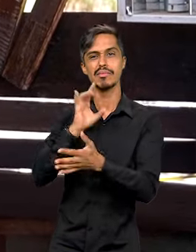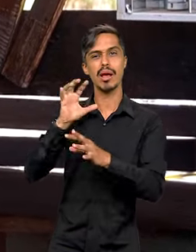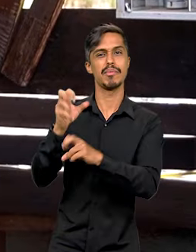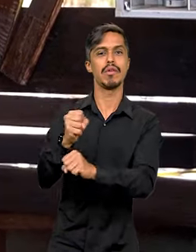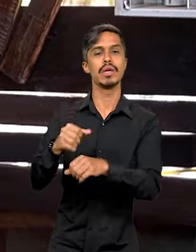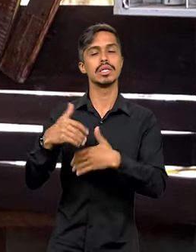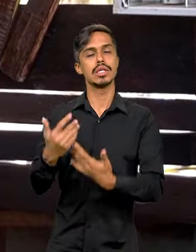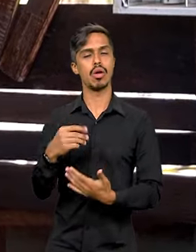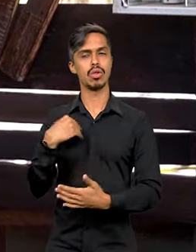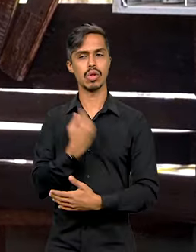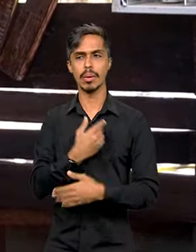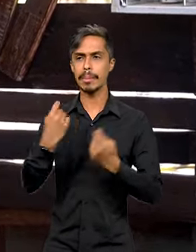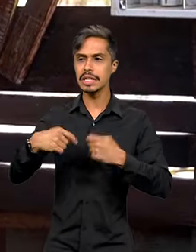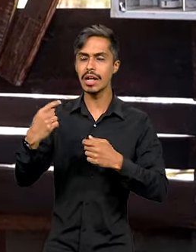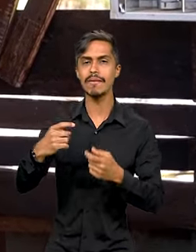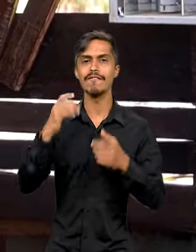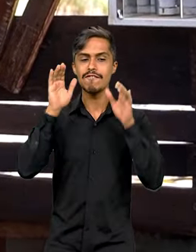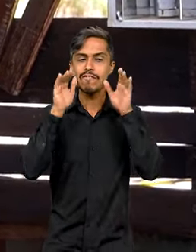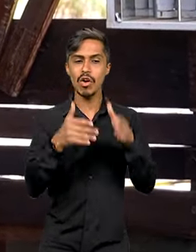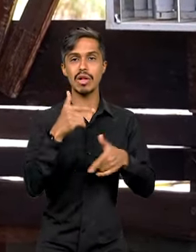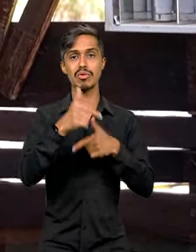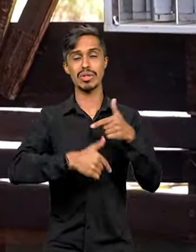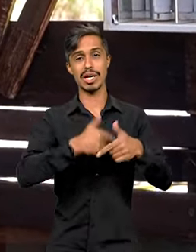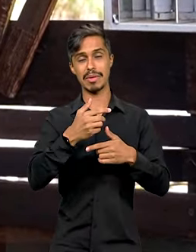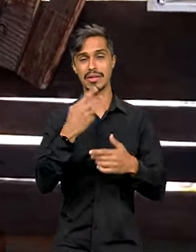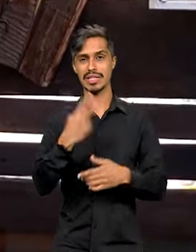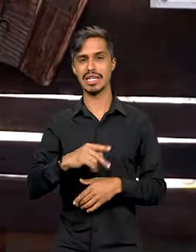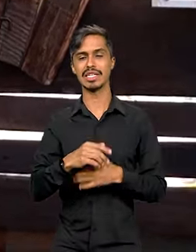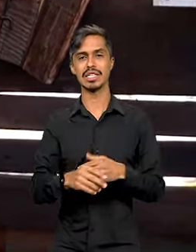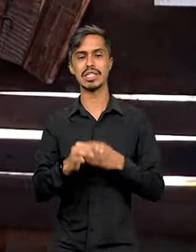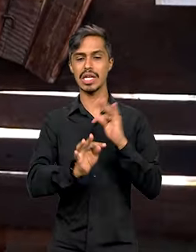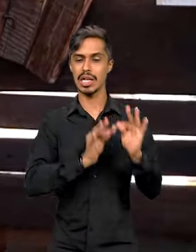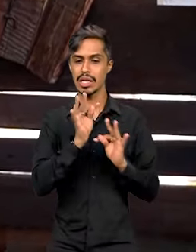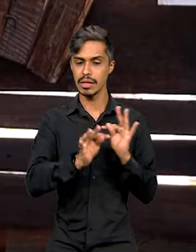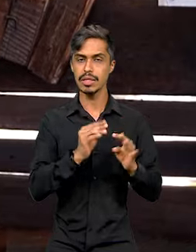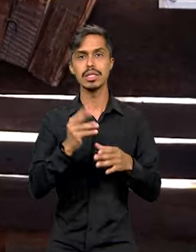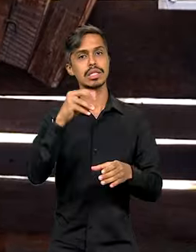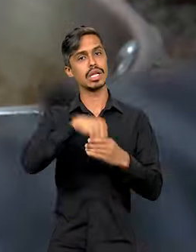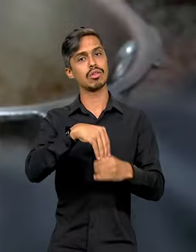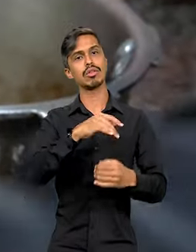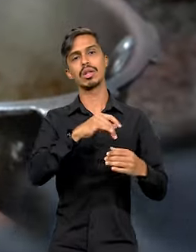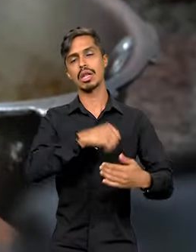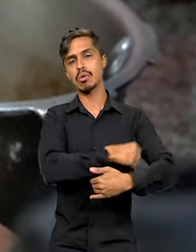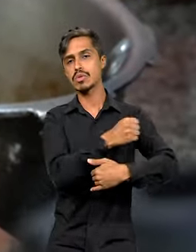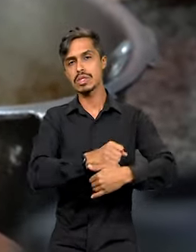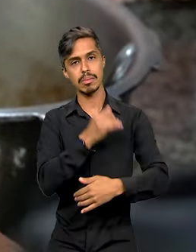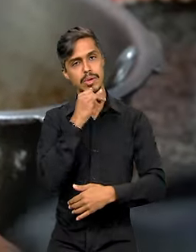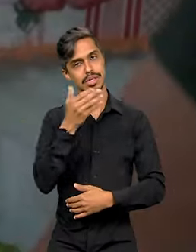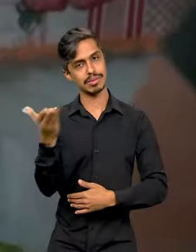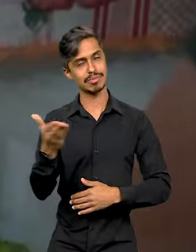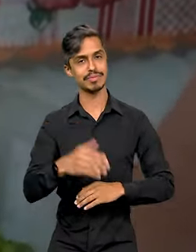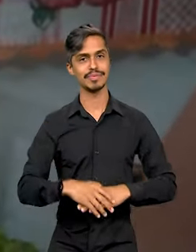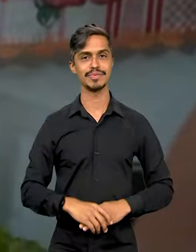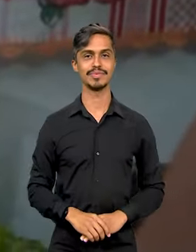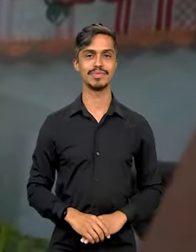a mente esquecer um pouco lá fora e focar no tratamento deles cozinha eles também cozinha também